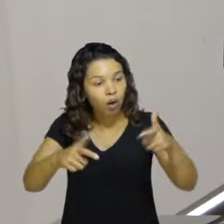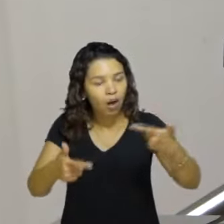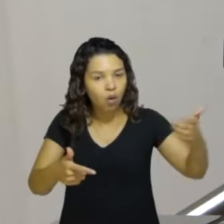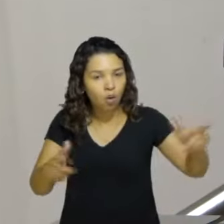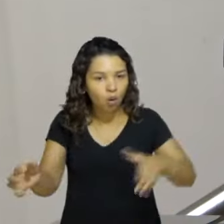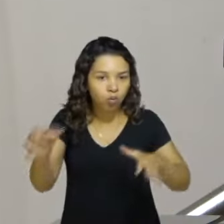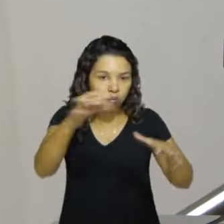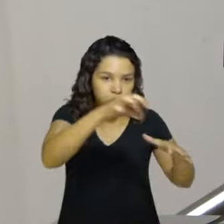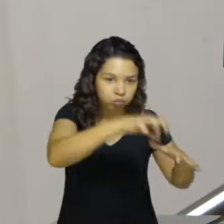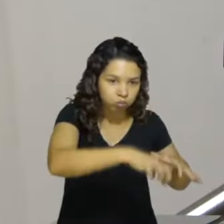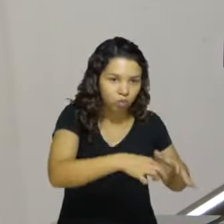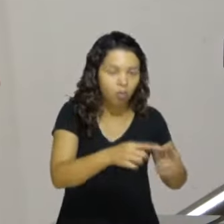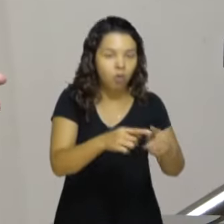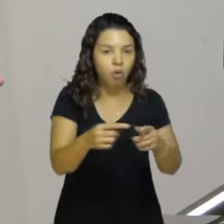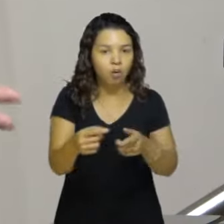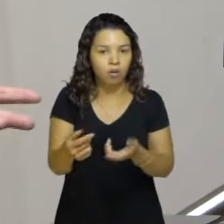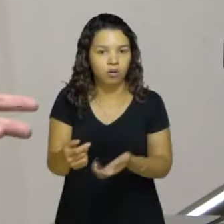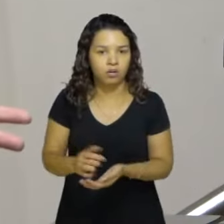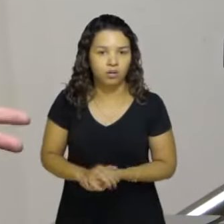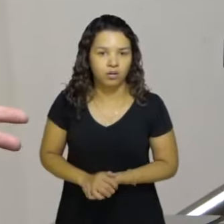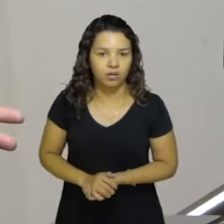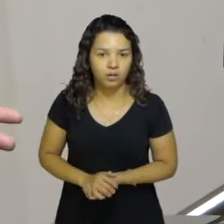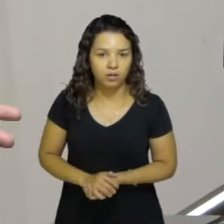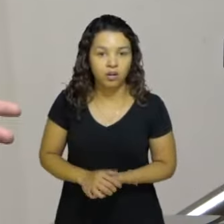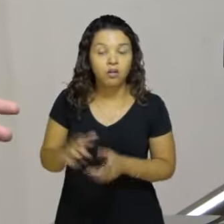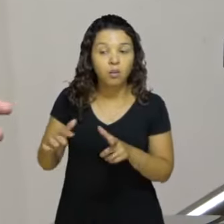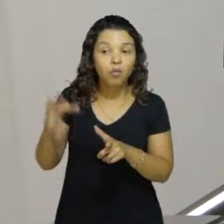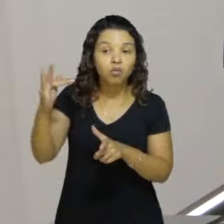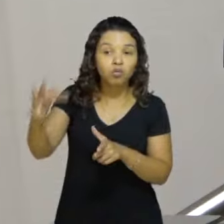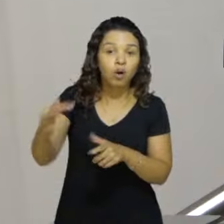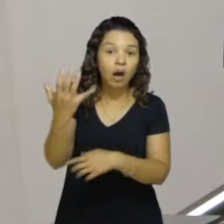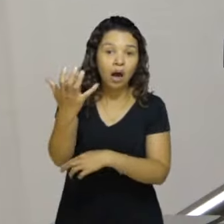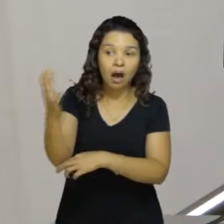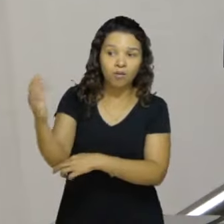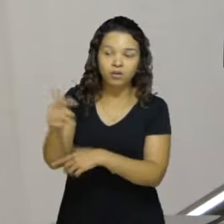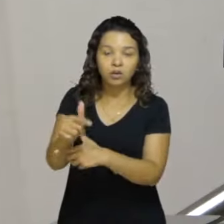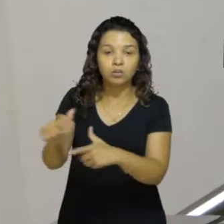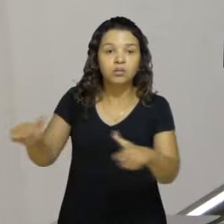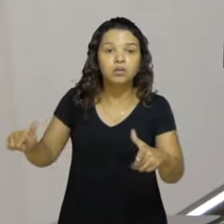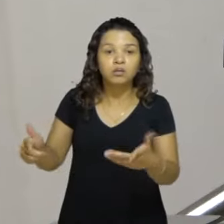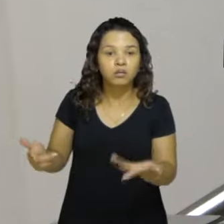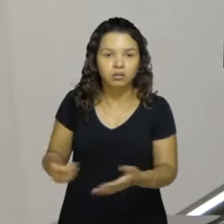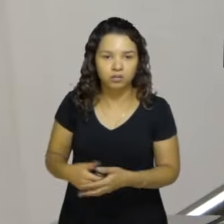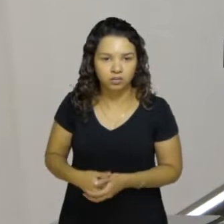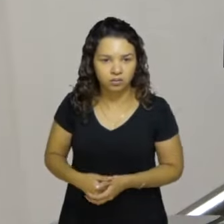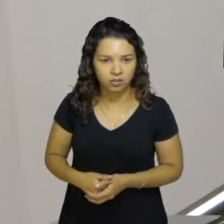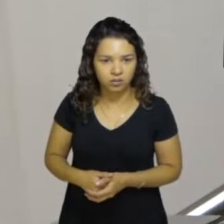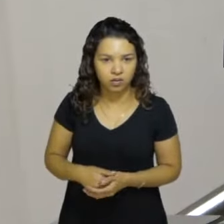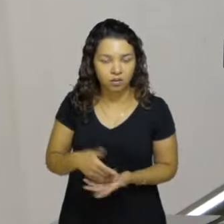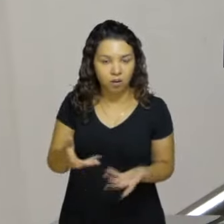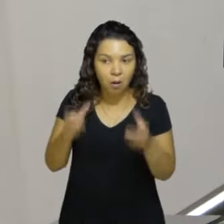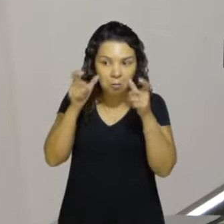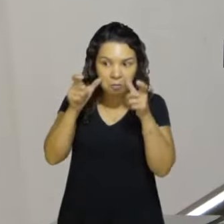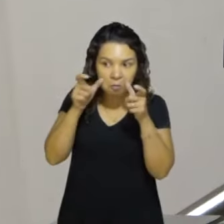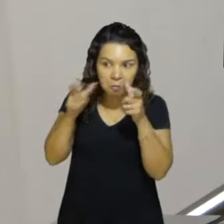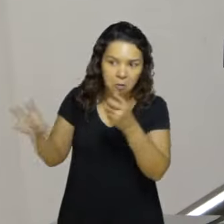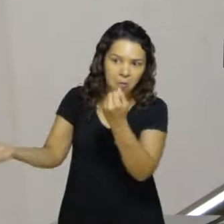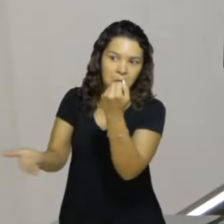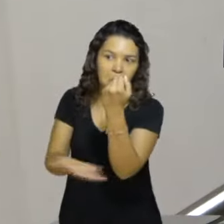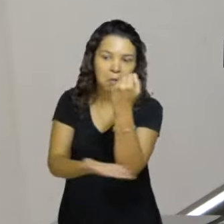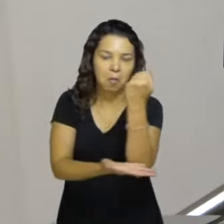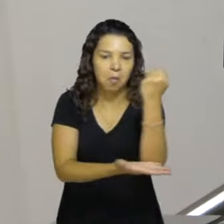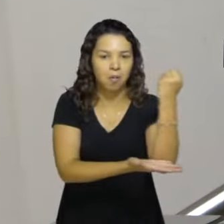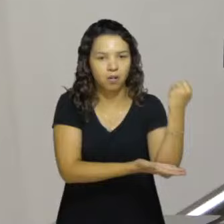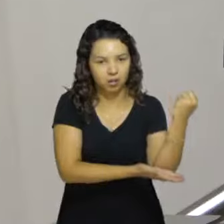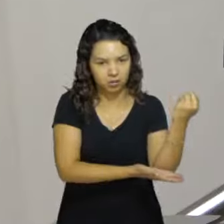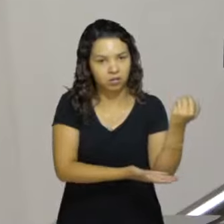daí passa alguém, pisa, morreu a árvore. E aí, como é que fica? Então, essa ganância aí de colher o que não foi plantado é uma